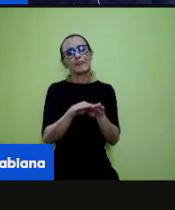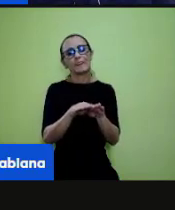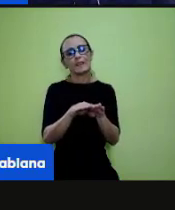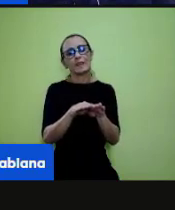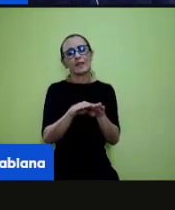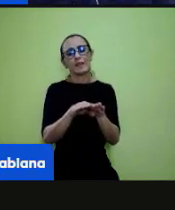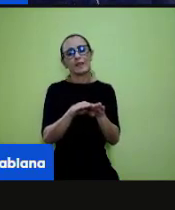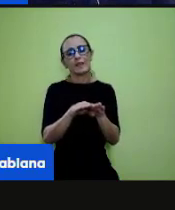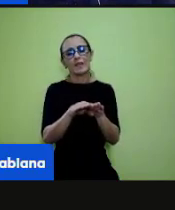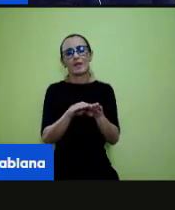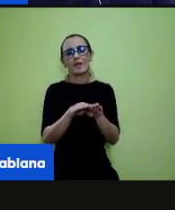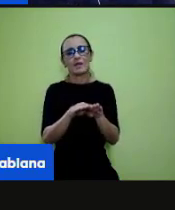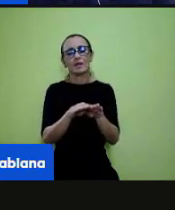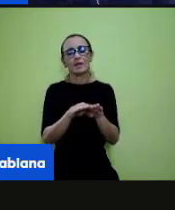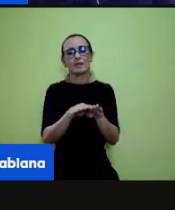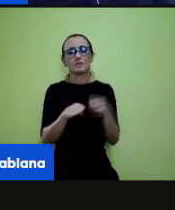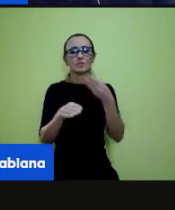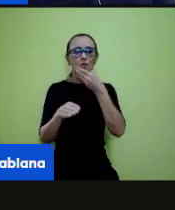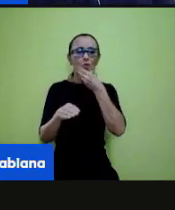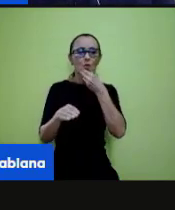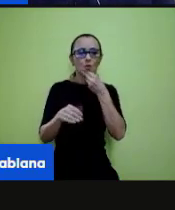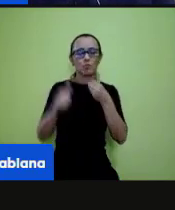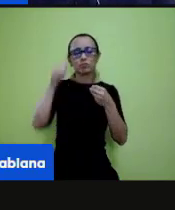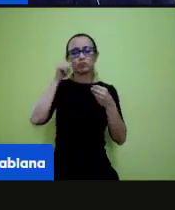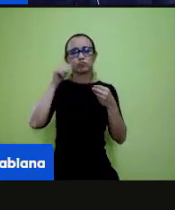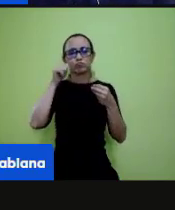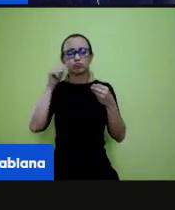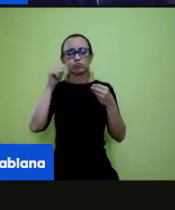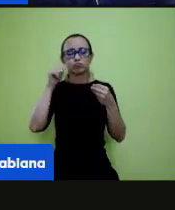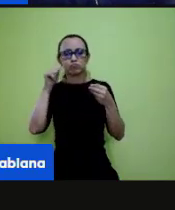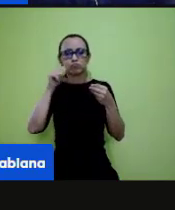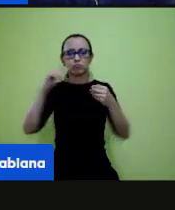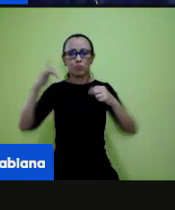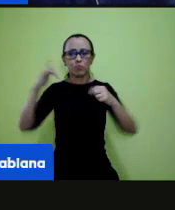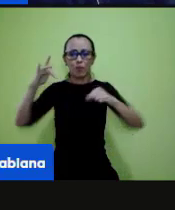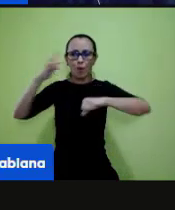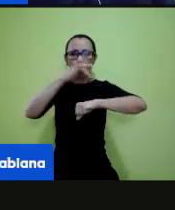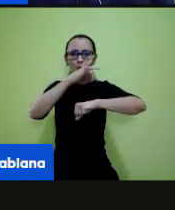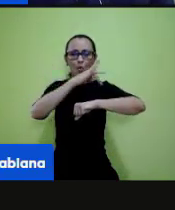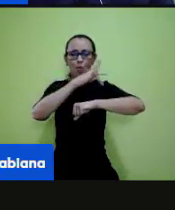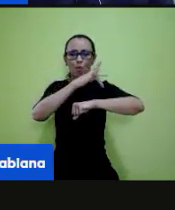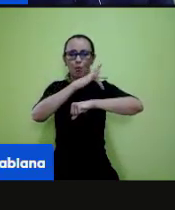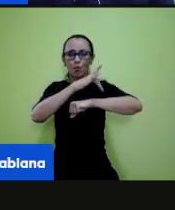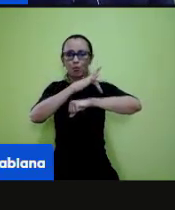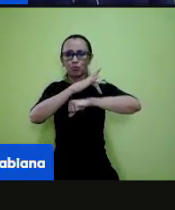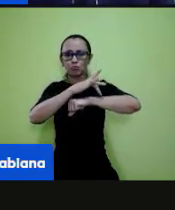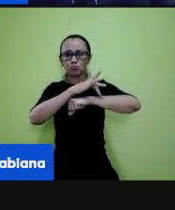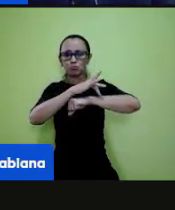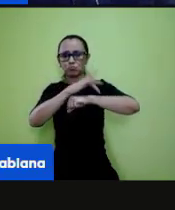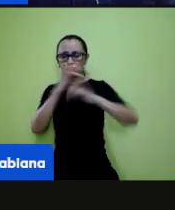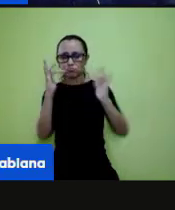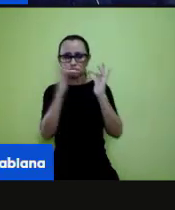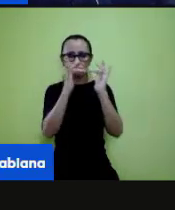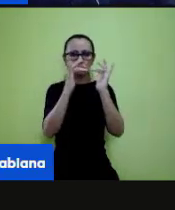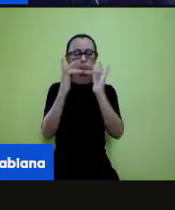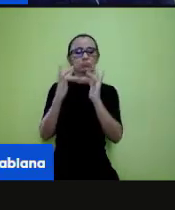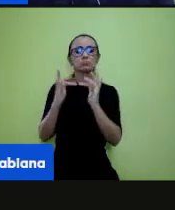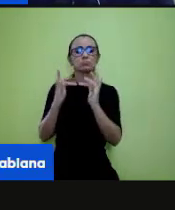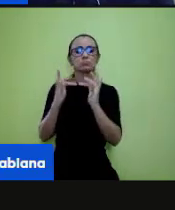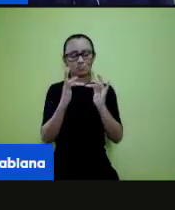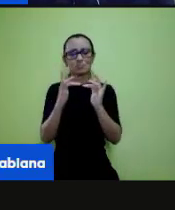cópula, o macho fez a cópula na fêmea, não precisa de uma segunda cópula para a produção dos ovos, porque a fêmea